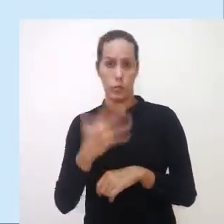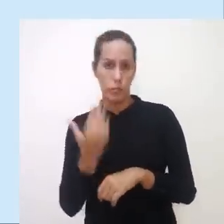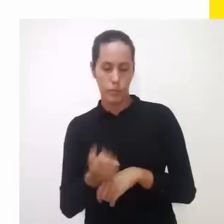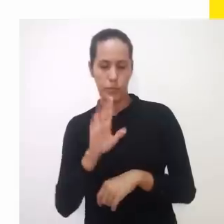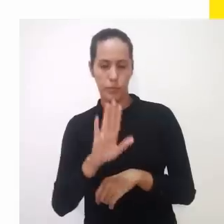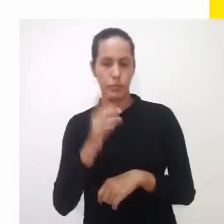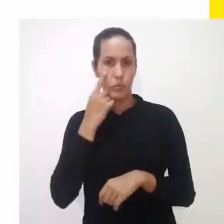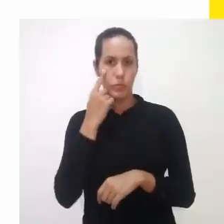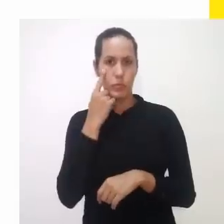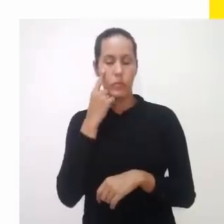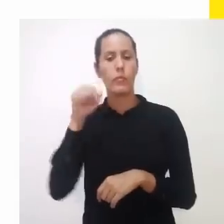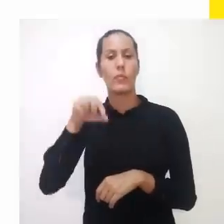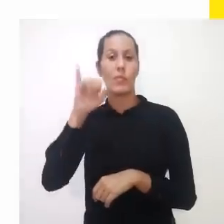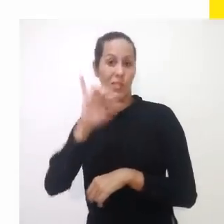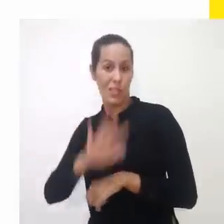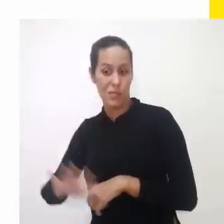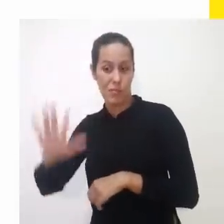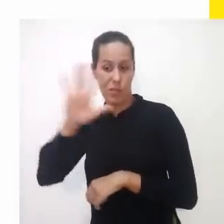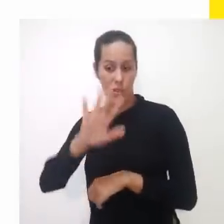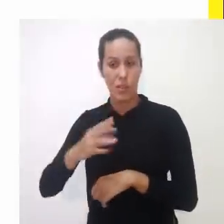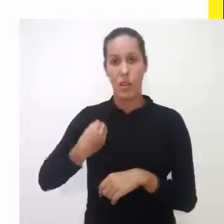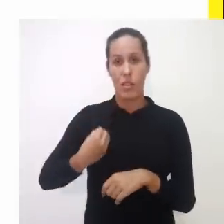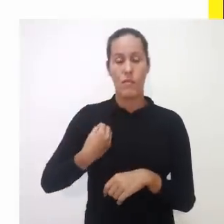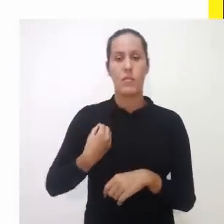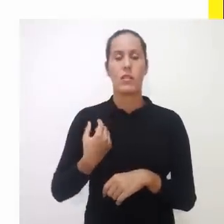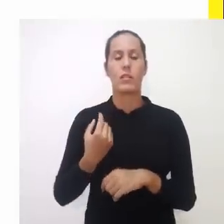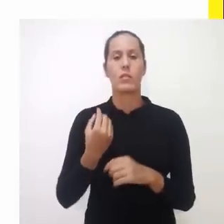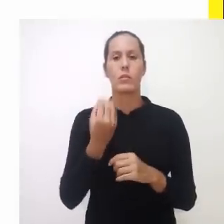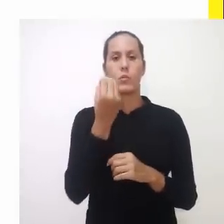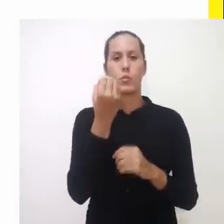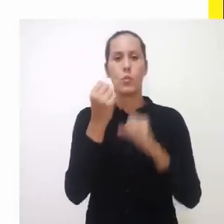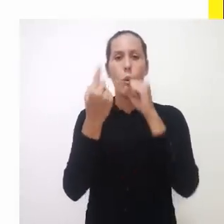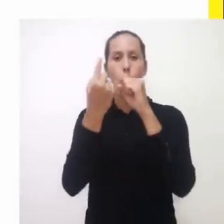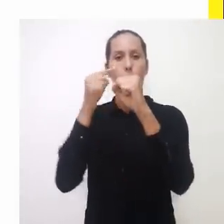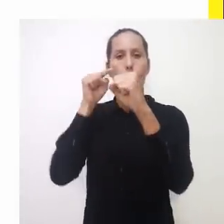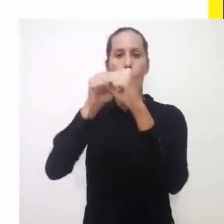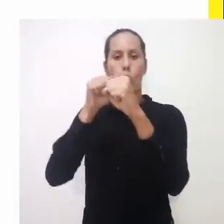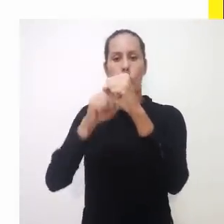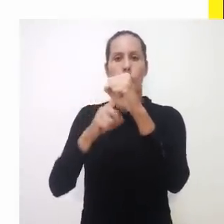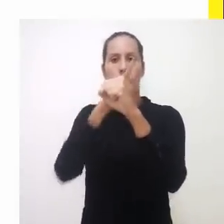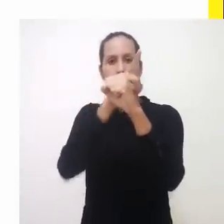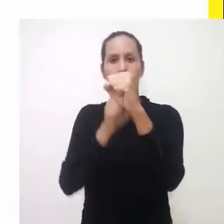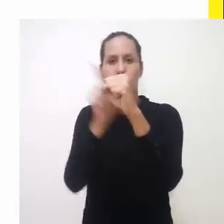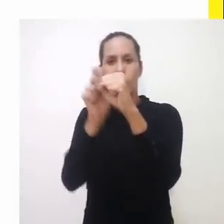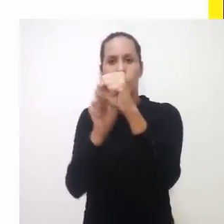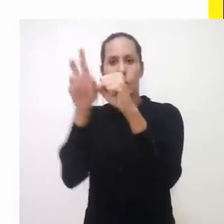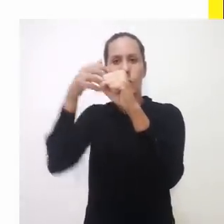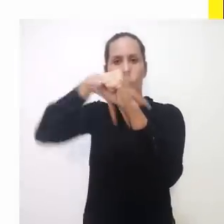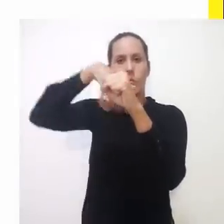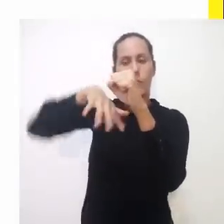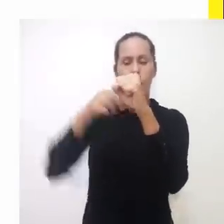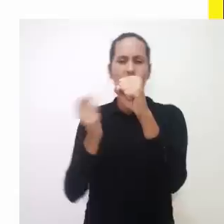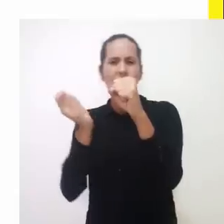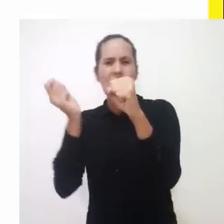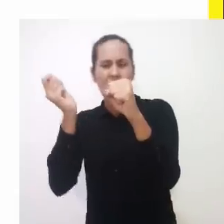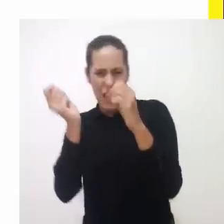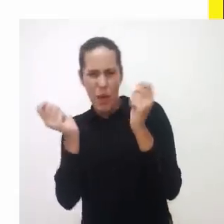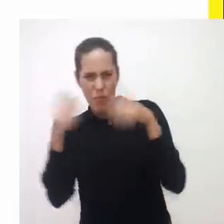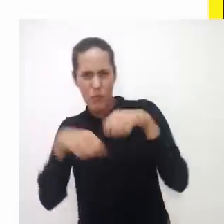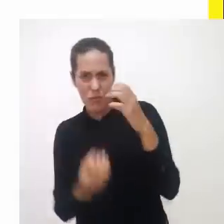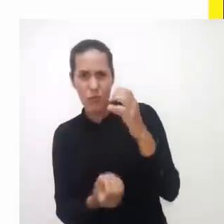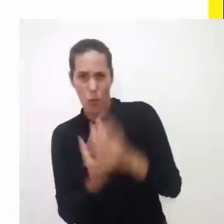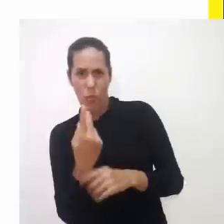lá. Veja na tela que tem várias retas passando pelo ponto. Dá para formar um polígono